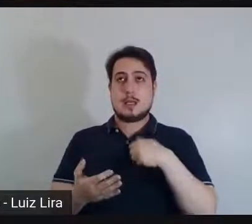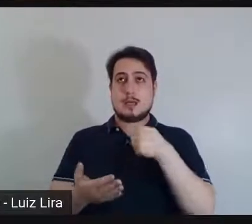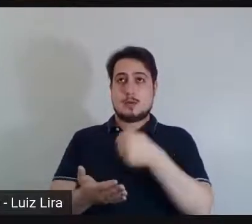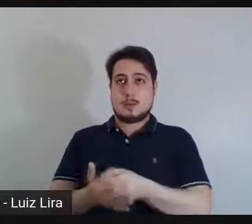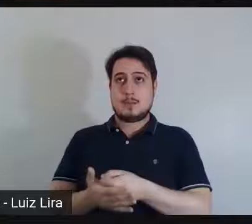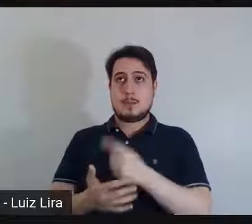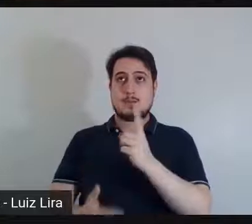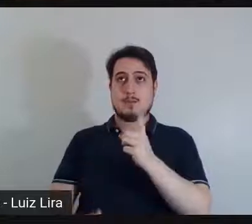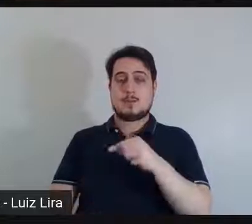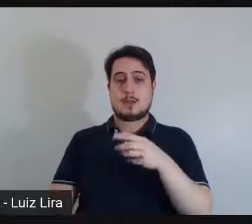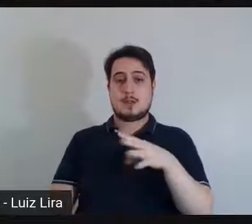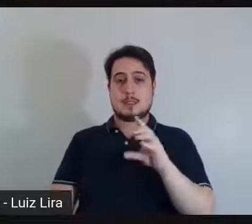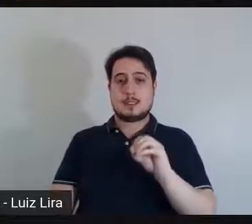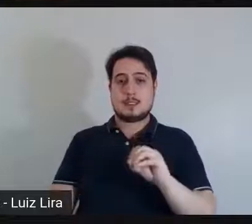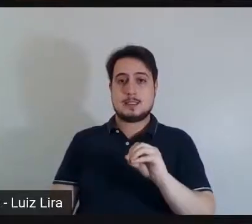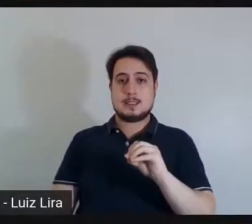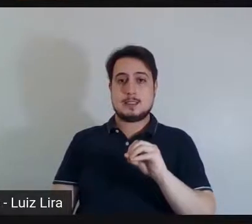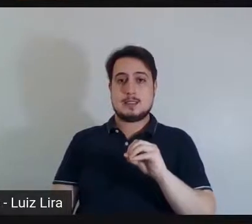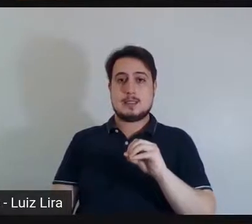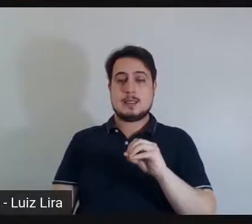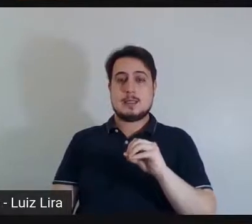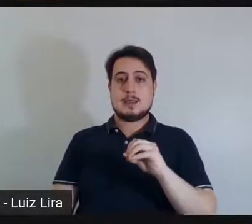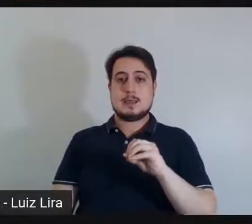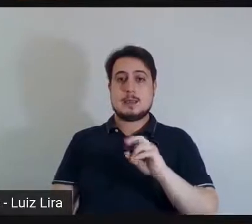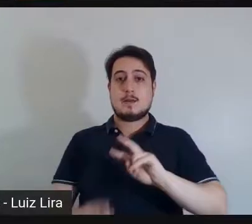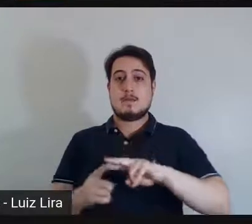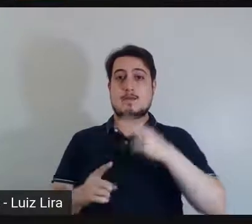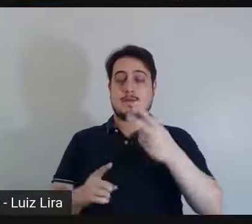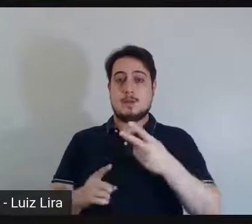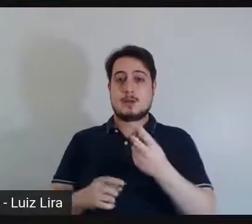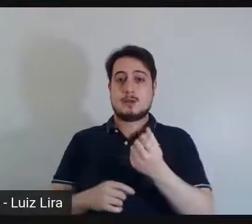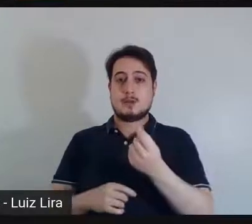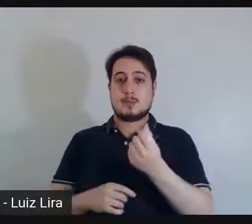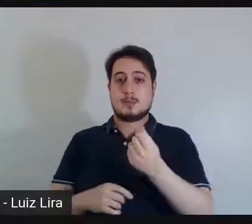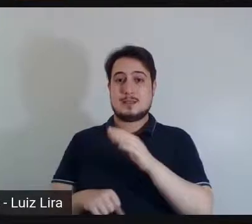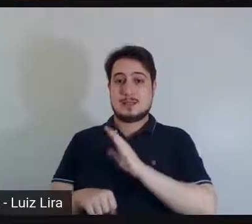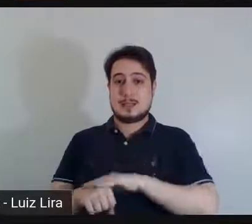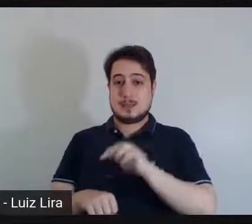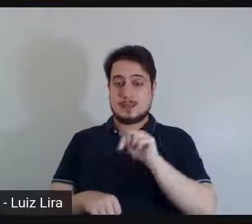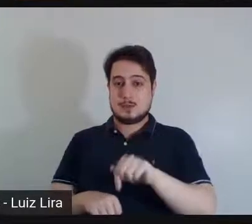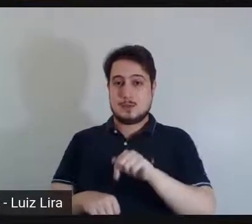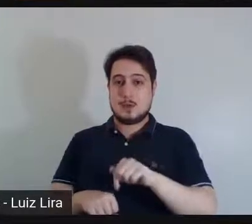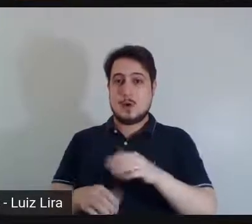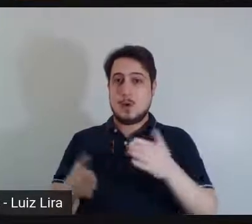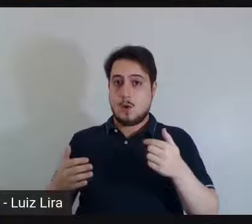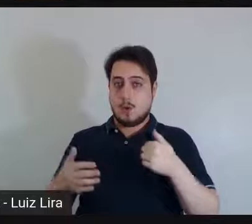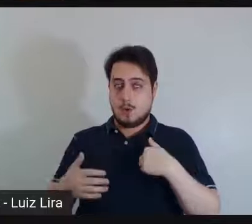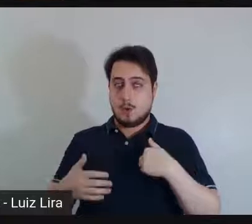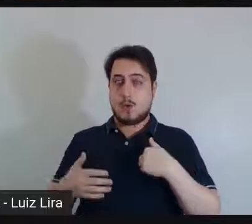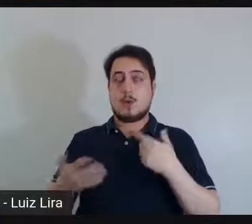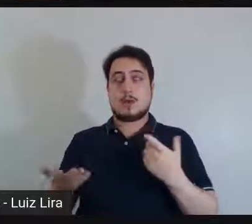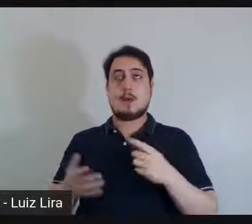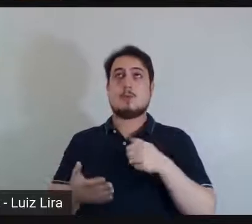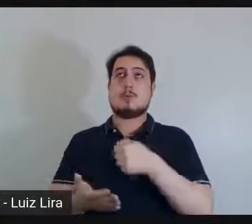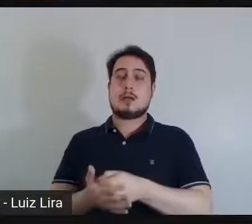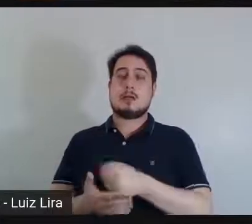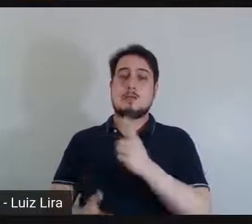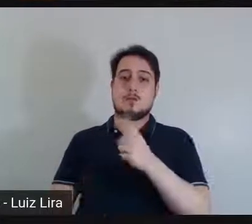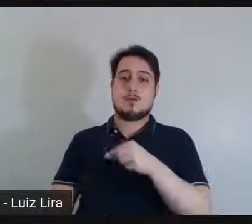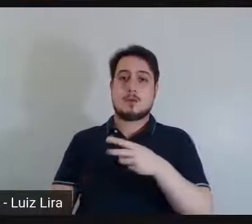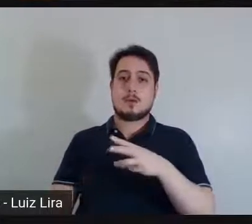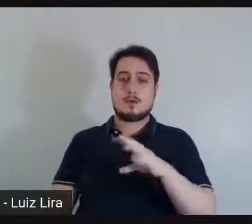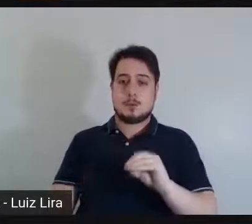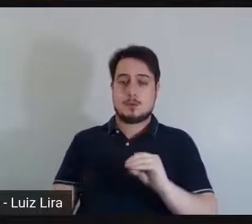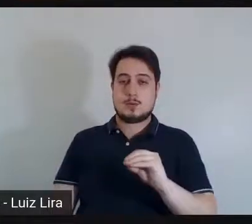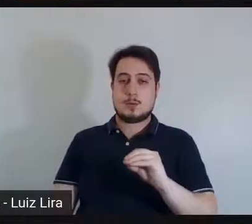1,30, está acima do preço naquele momento. Ou eu estou pagando 1,30, que de repente é o